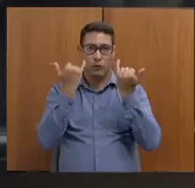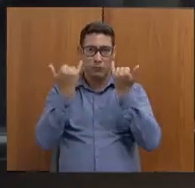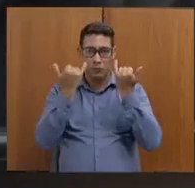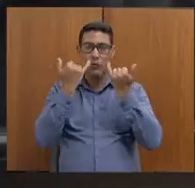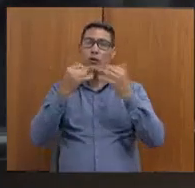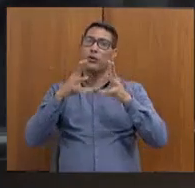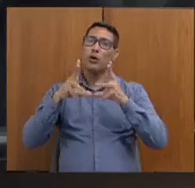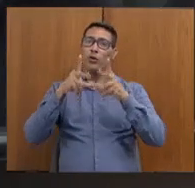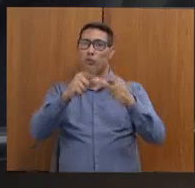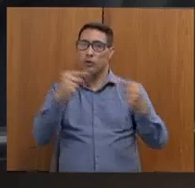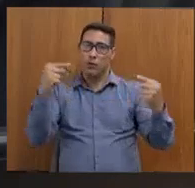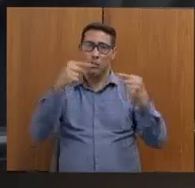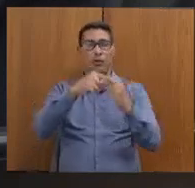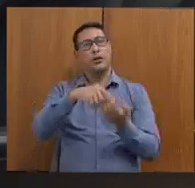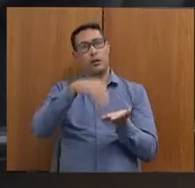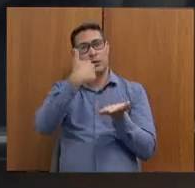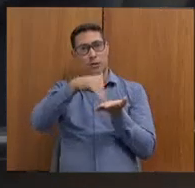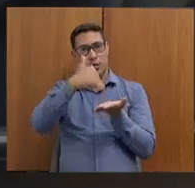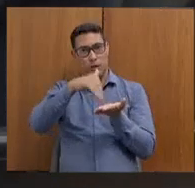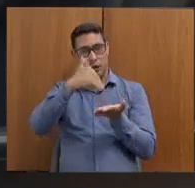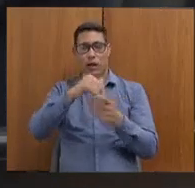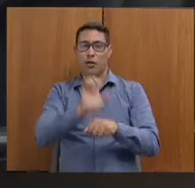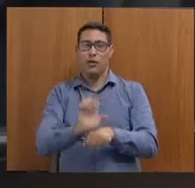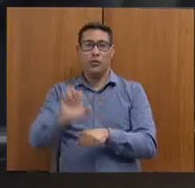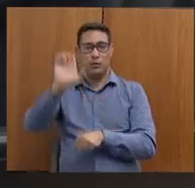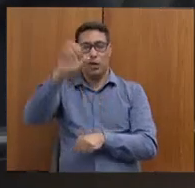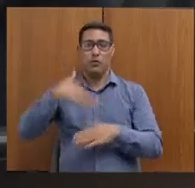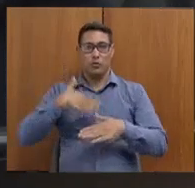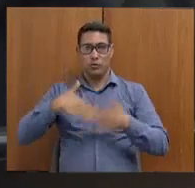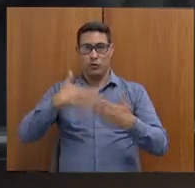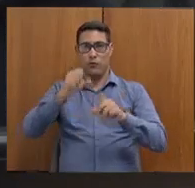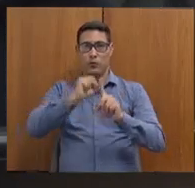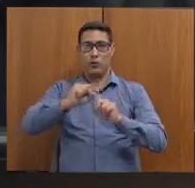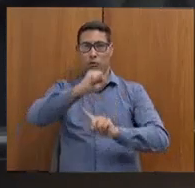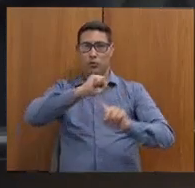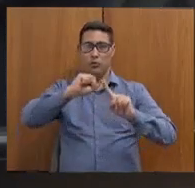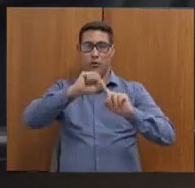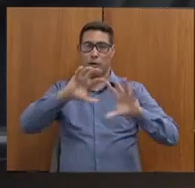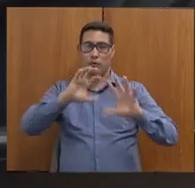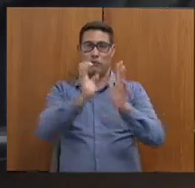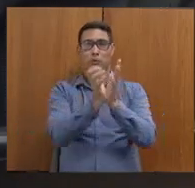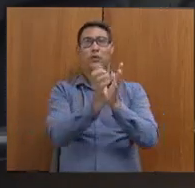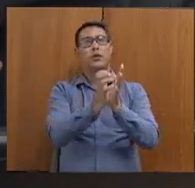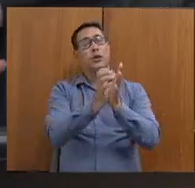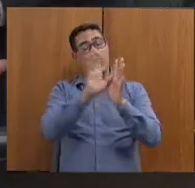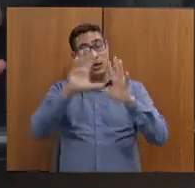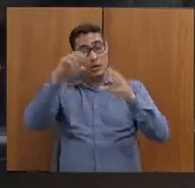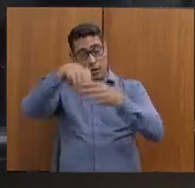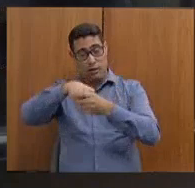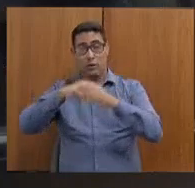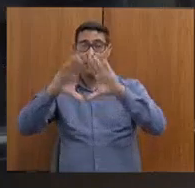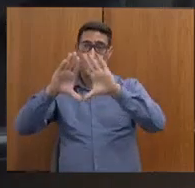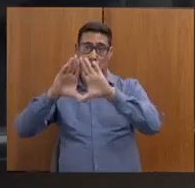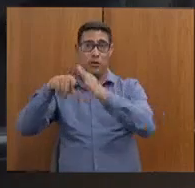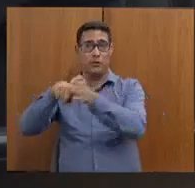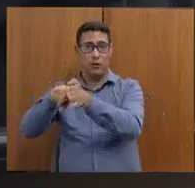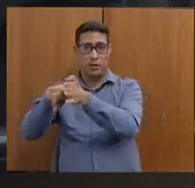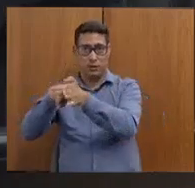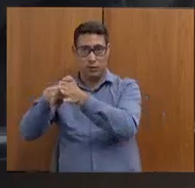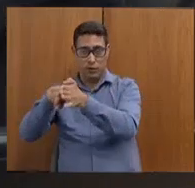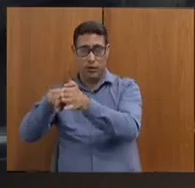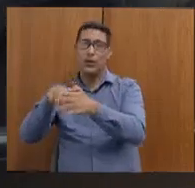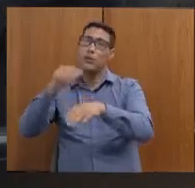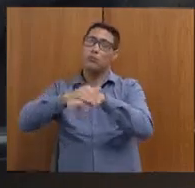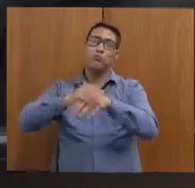Secretaria de Estado de Desenvolvimento Social no âmbito da Assembleia Fiscaliza, prestação de contas,